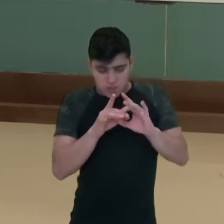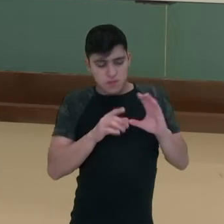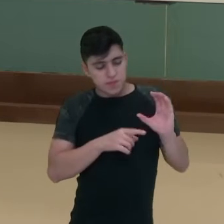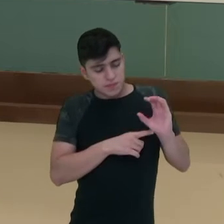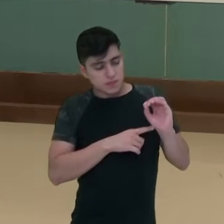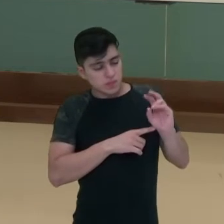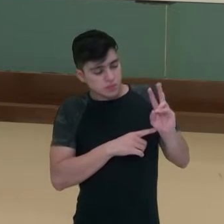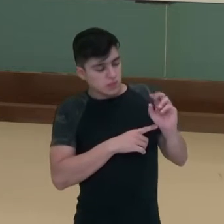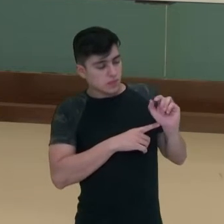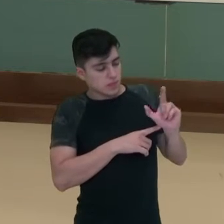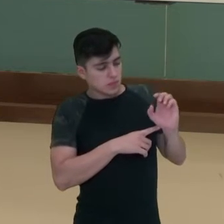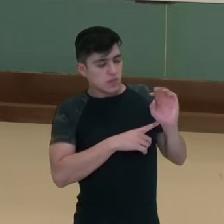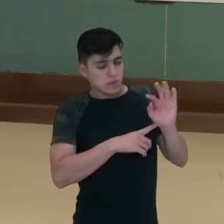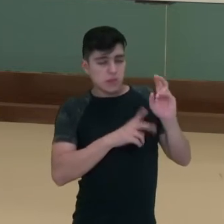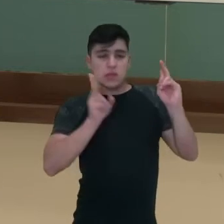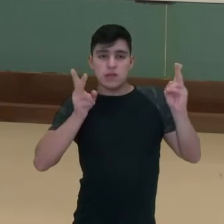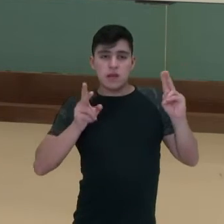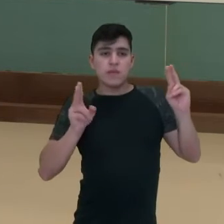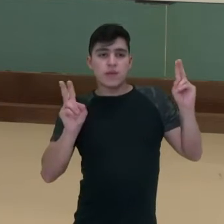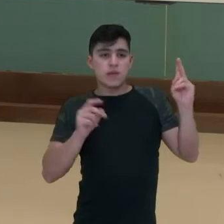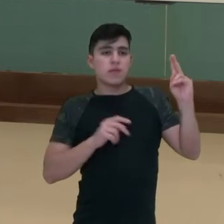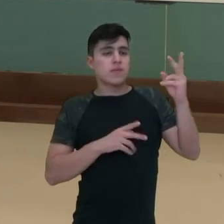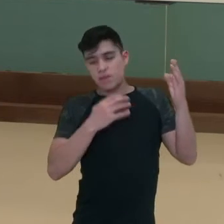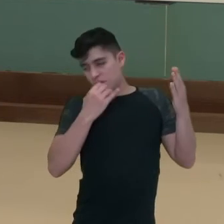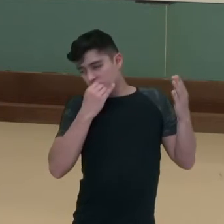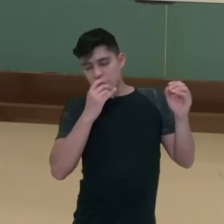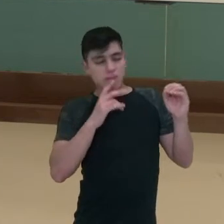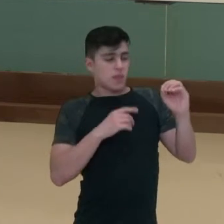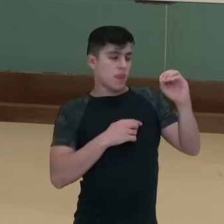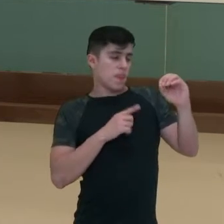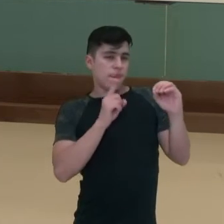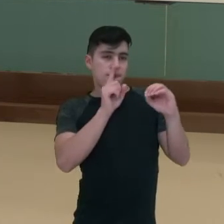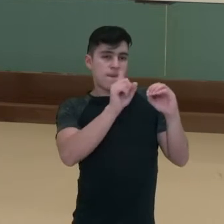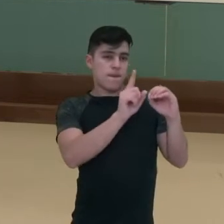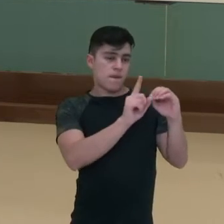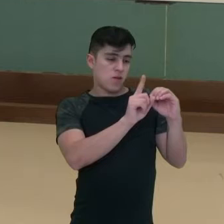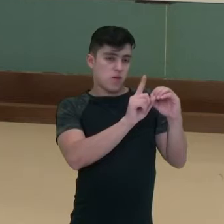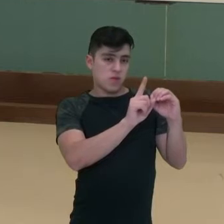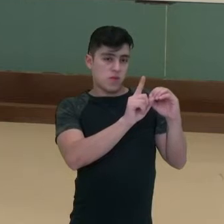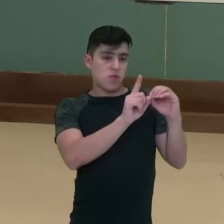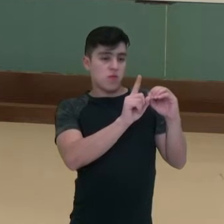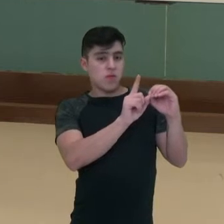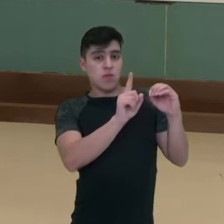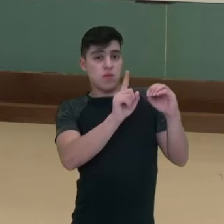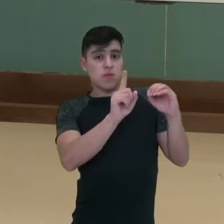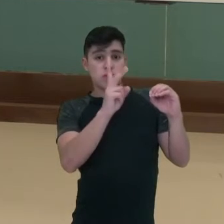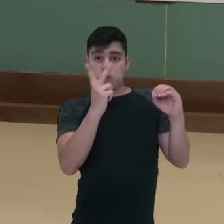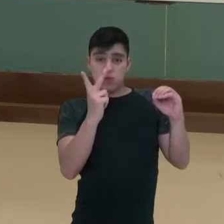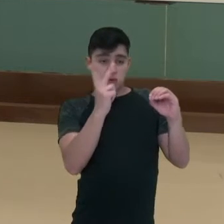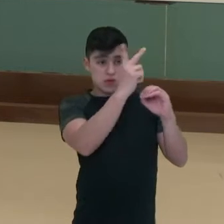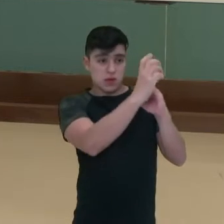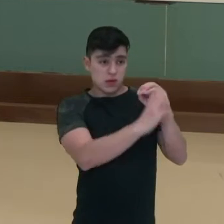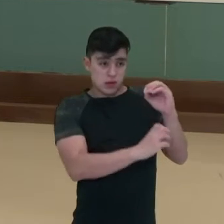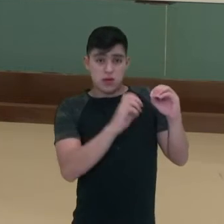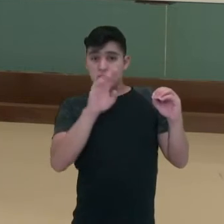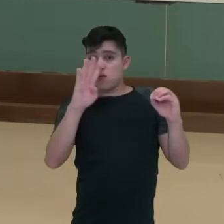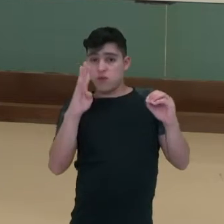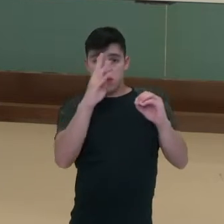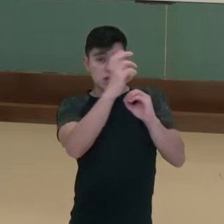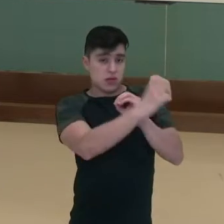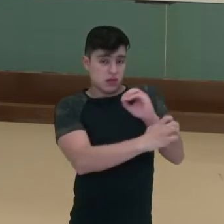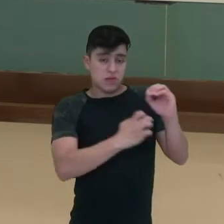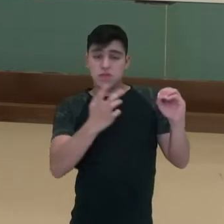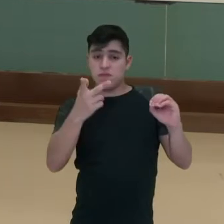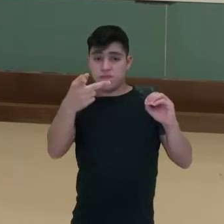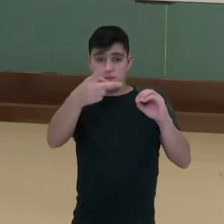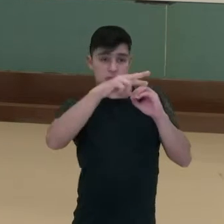falamos sempre aos pares. Então aqui pode ser um ou mais pares de elétrons. Essa ligação